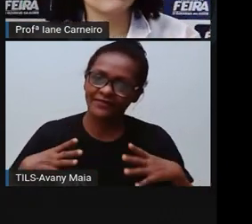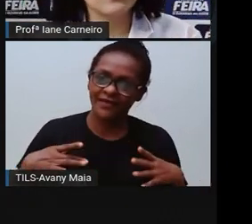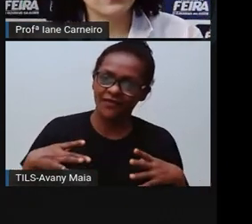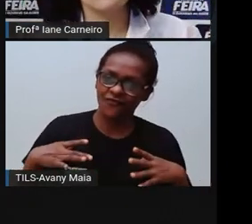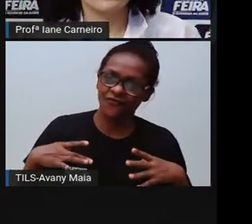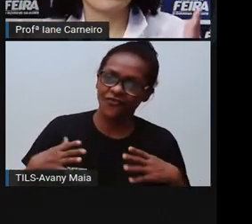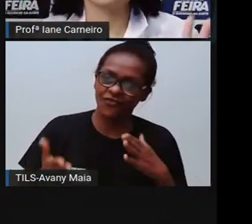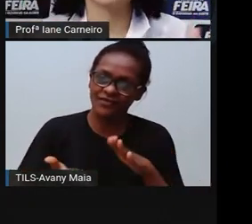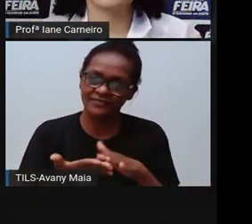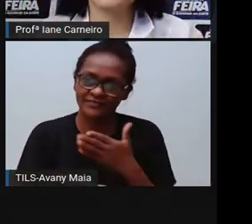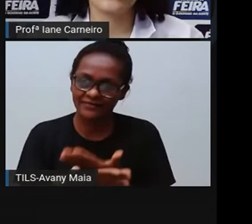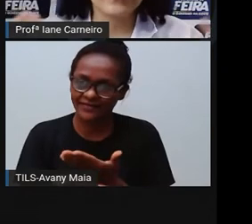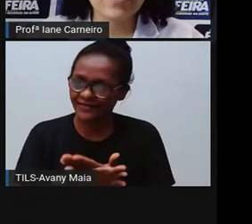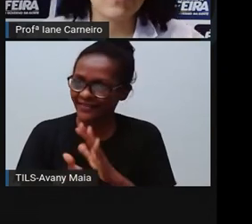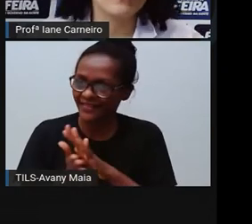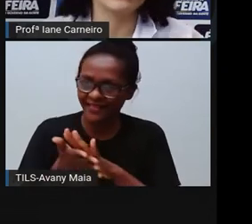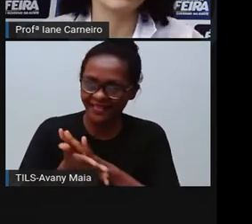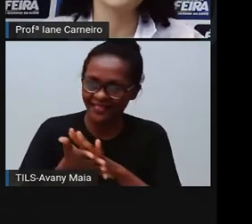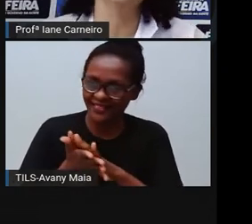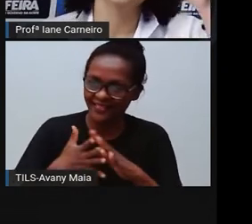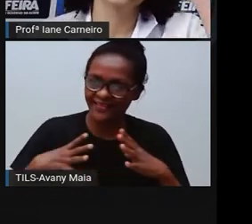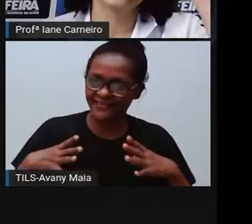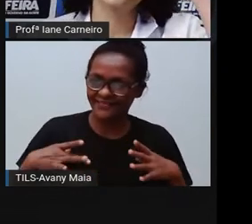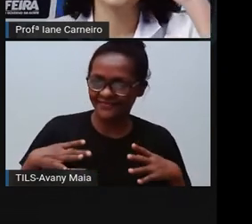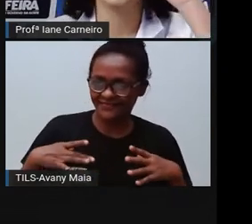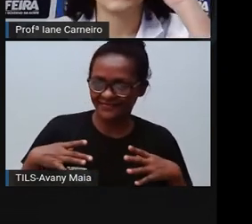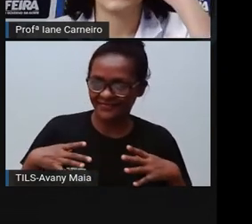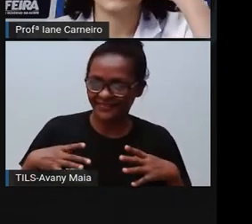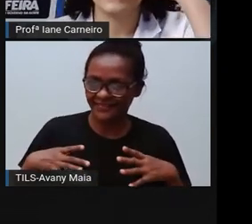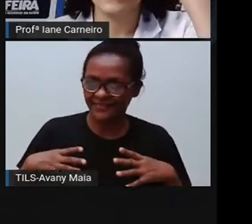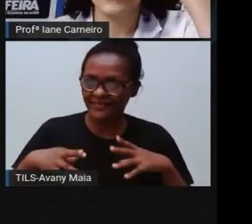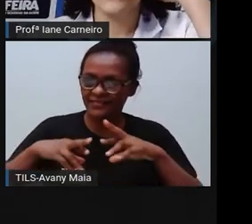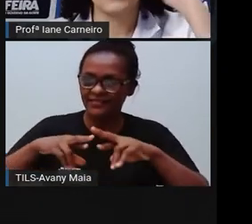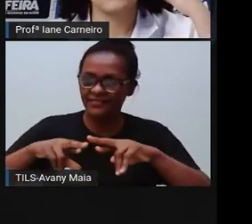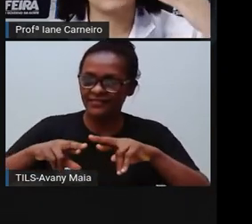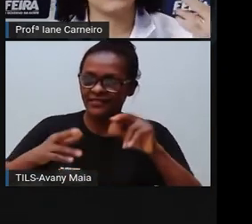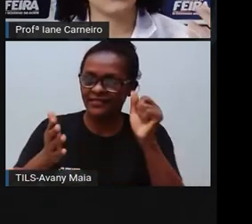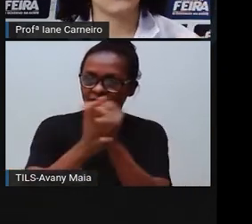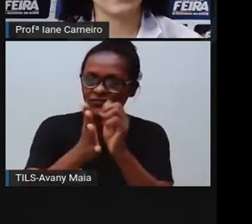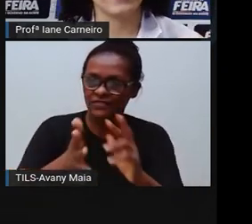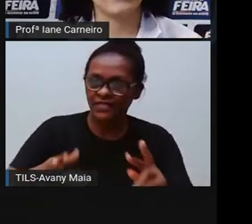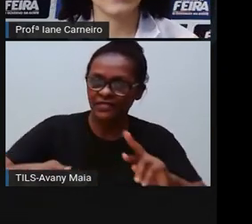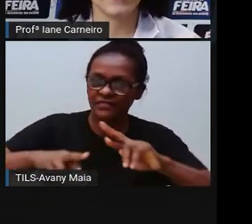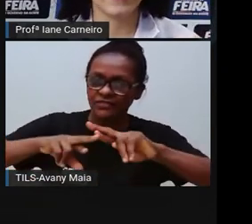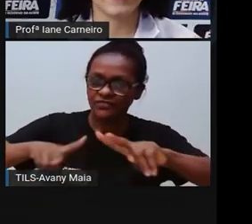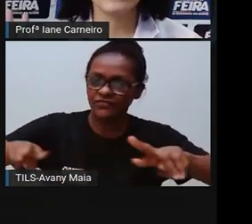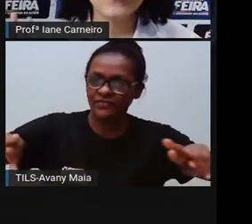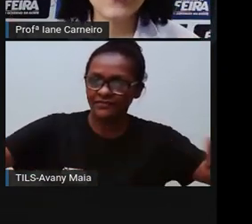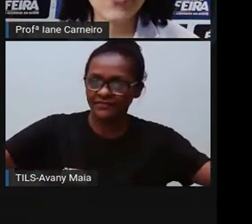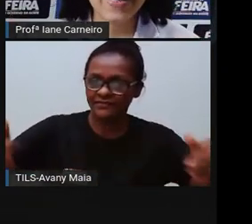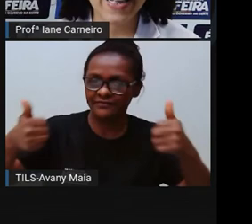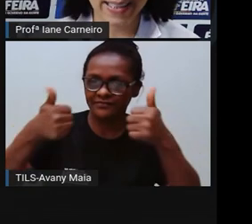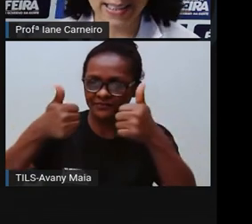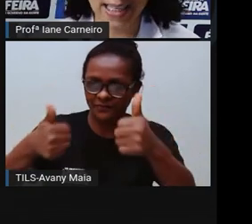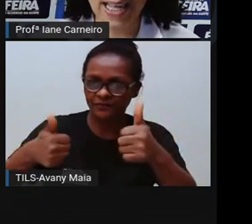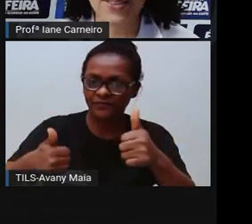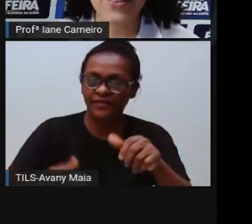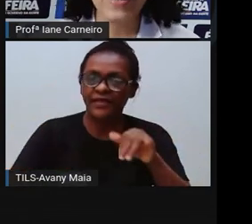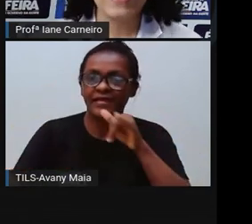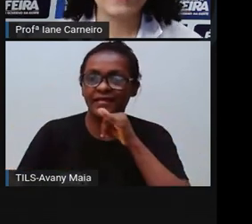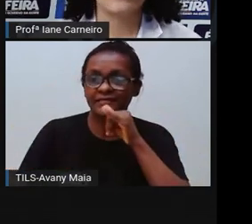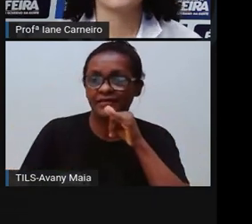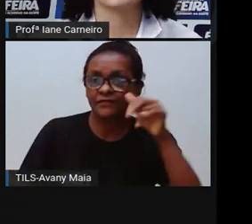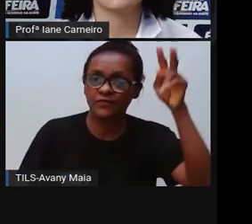sem estar estudando, a gente faz outras coisas, né? Então vamos ver aqui, vamos fazer de conta que você está na segunda-feira aí, tá